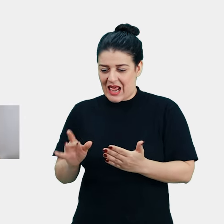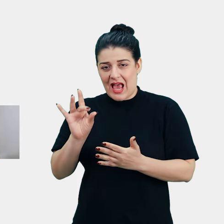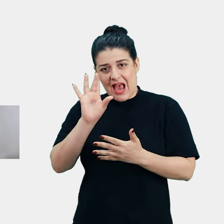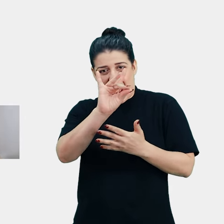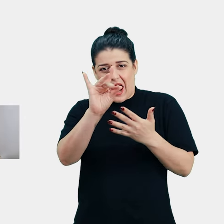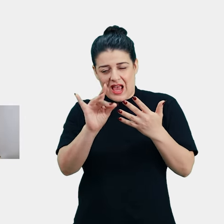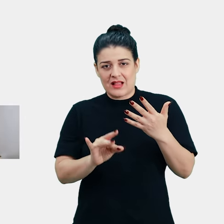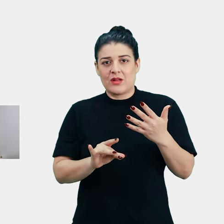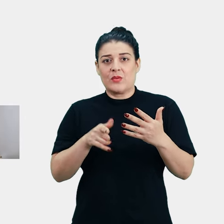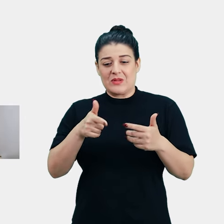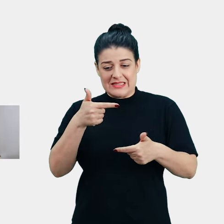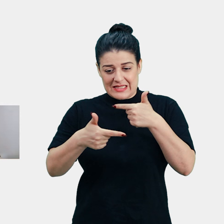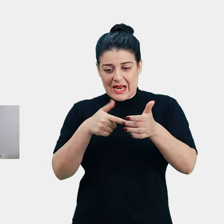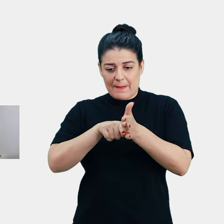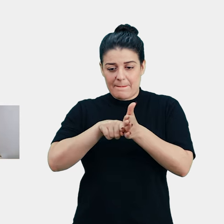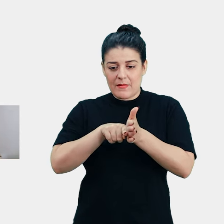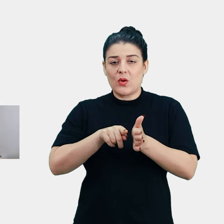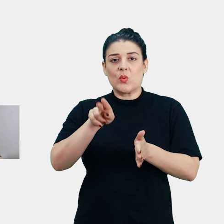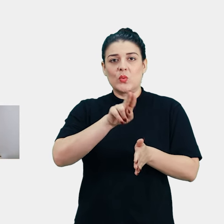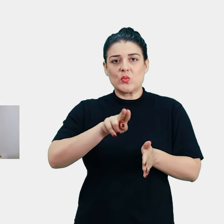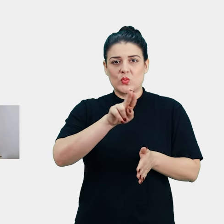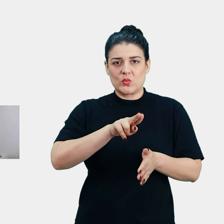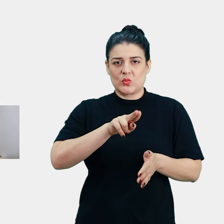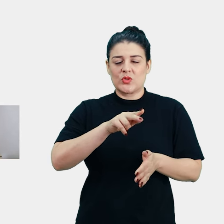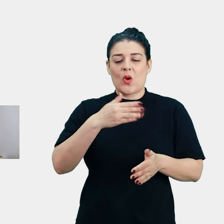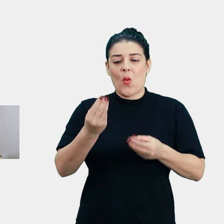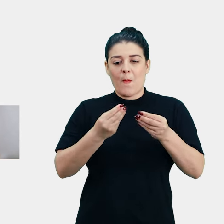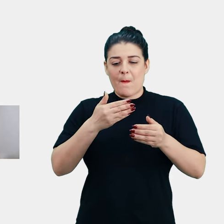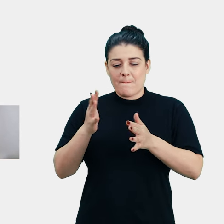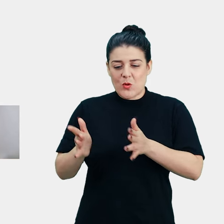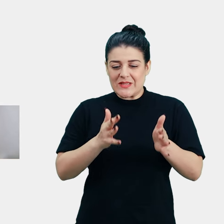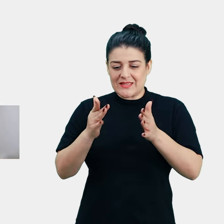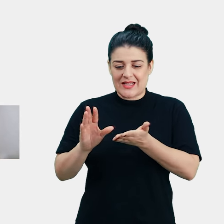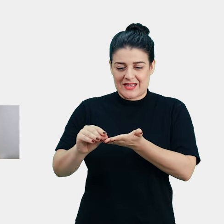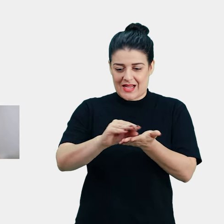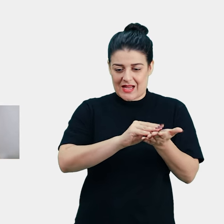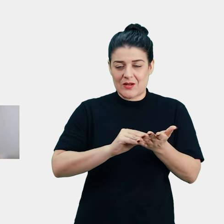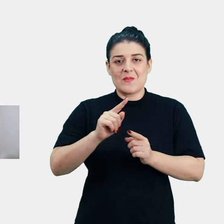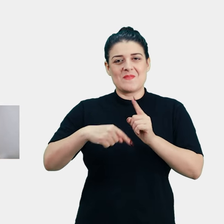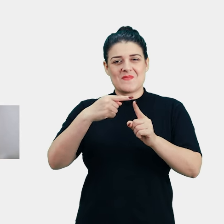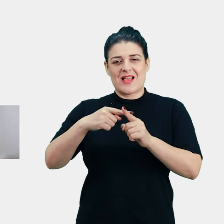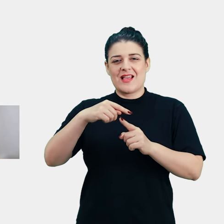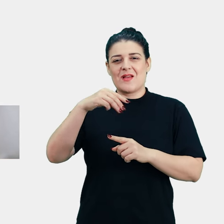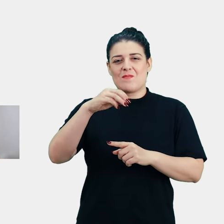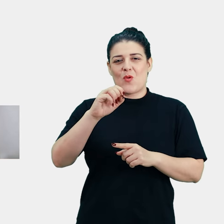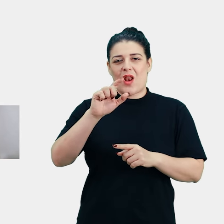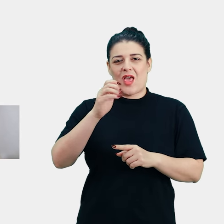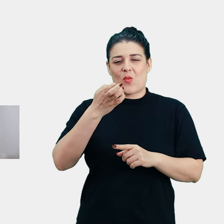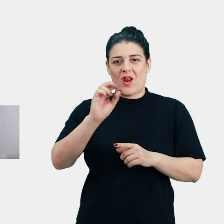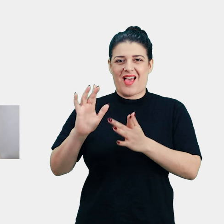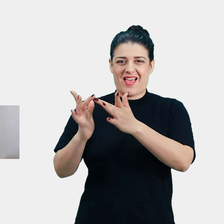GC-MS. Nesse trabalho, utilizaram o Enzymine 2 para o processamento de dados e o Molecular Network, né, das redes